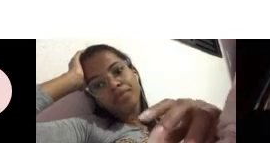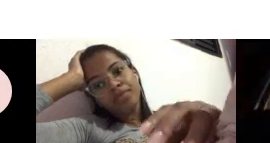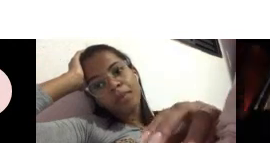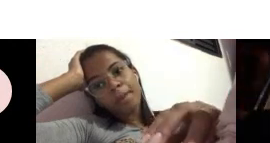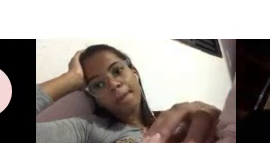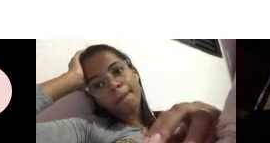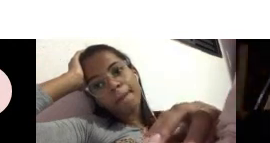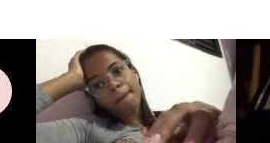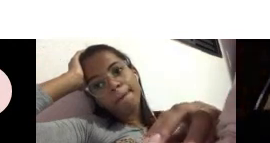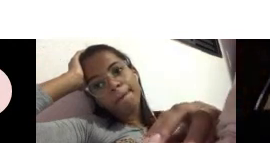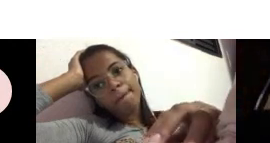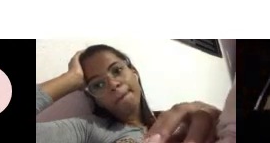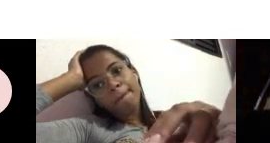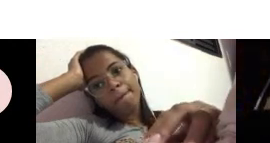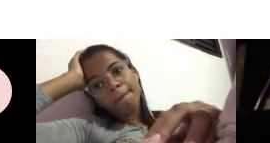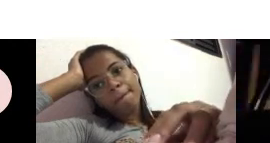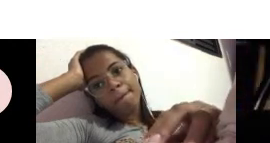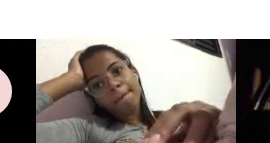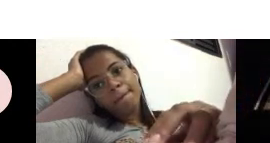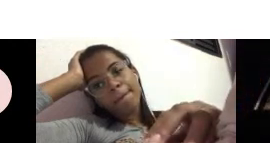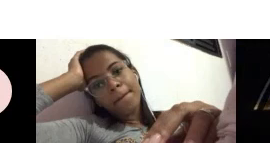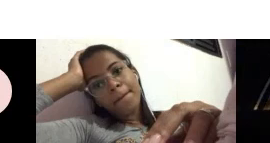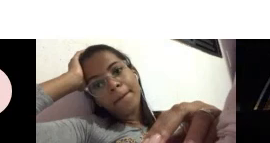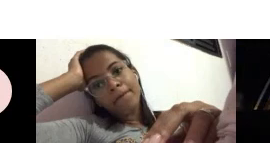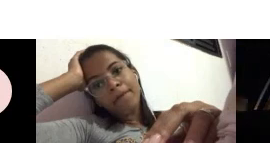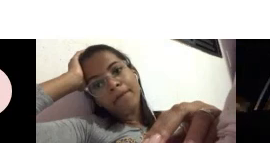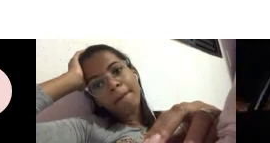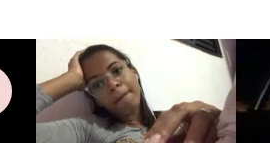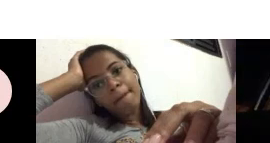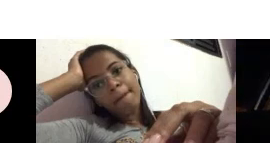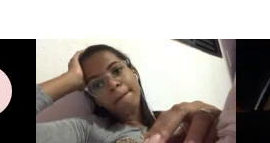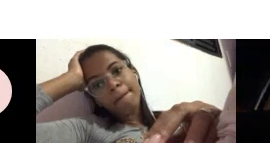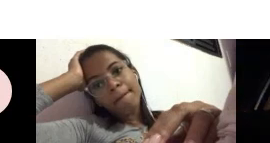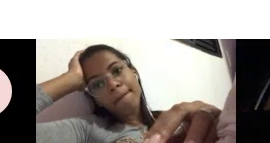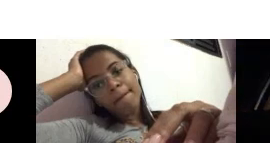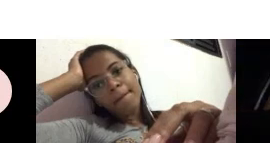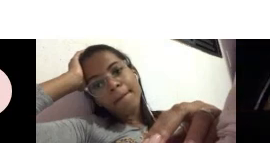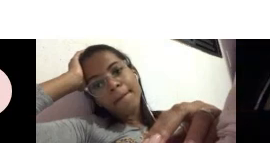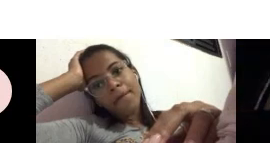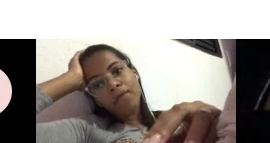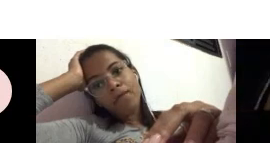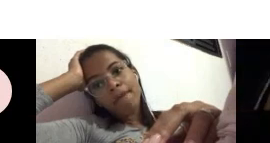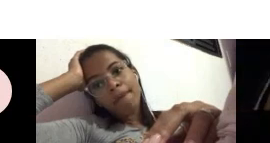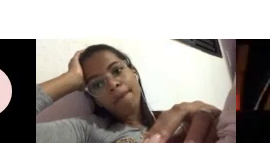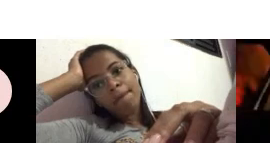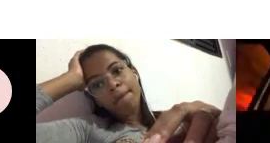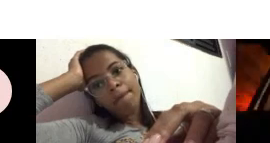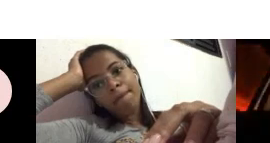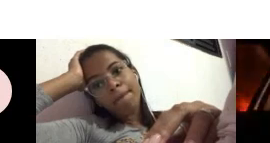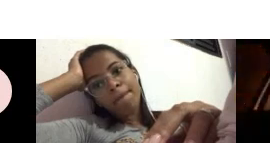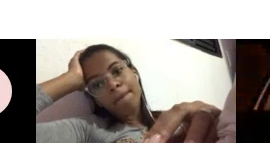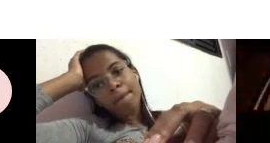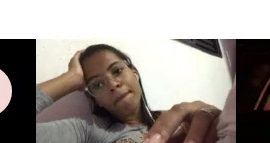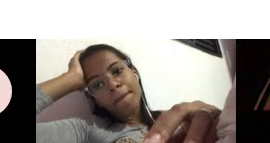na internet, botei imagem de torniquete, me apareceu essa imagem no site explicando tudo bonitinho. Quer dizer, a gente tem que